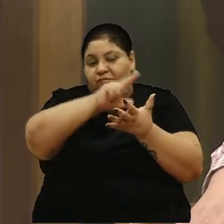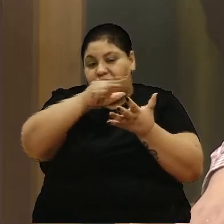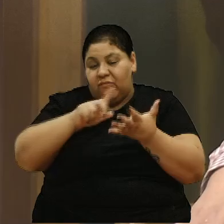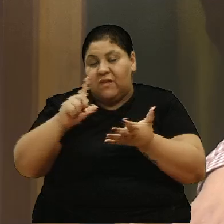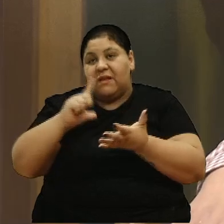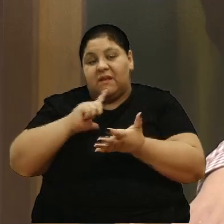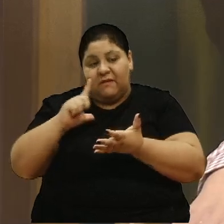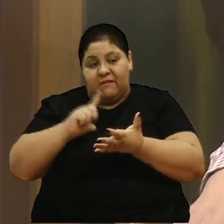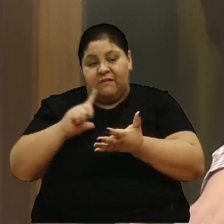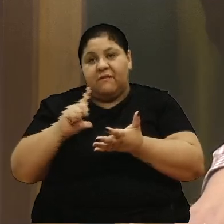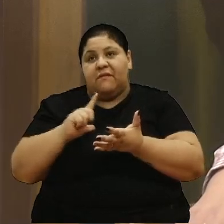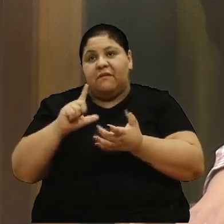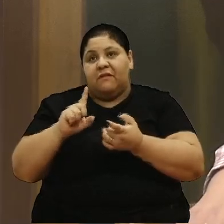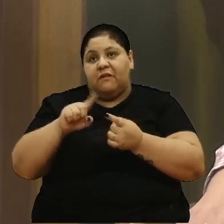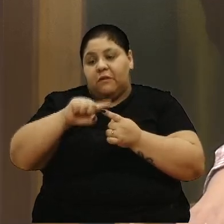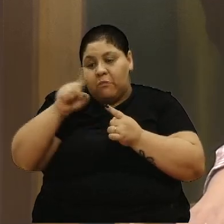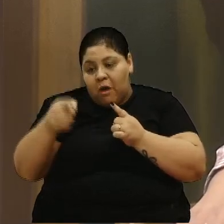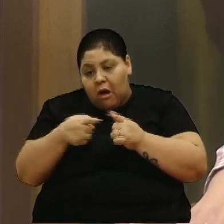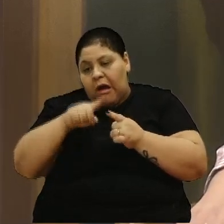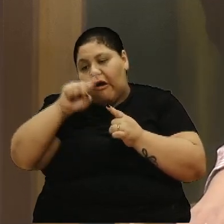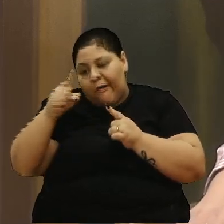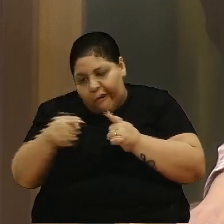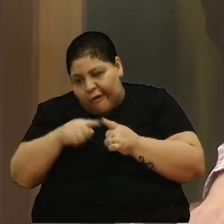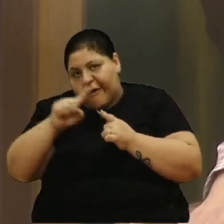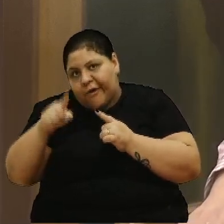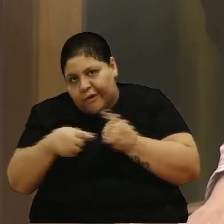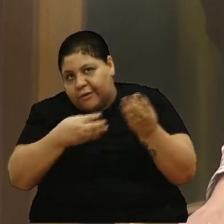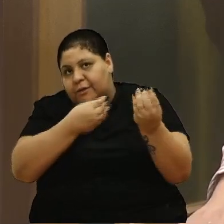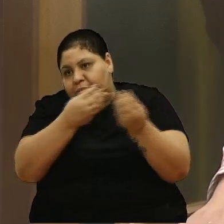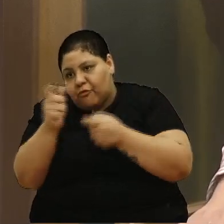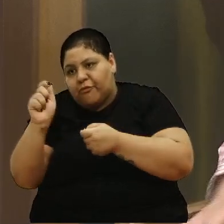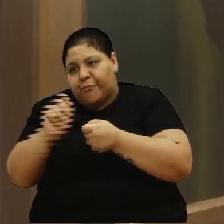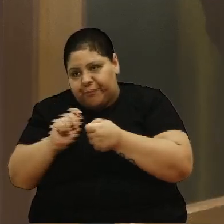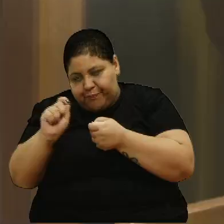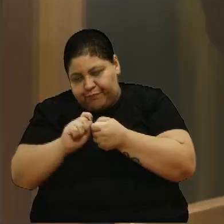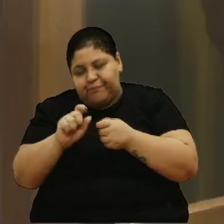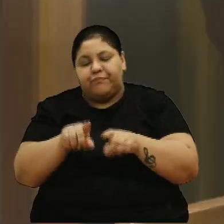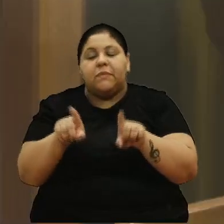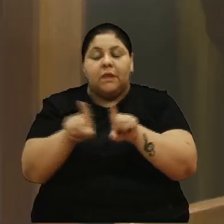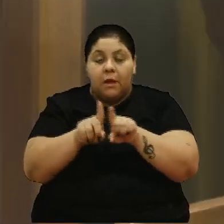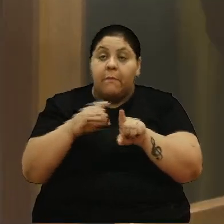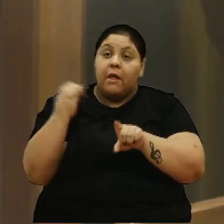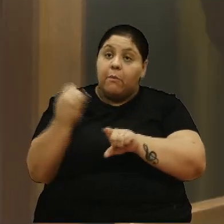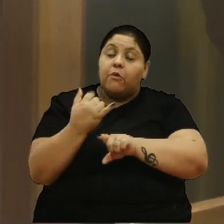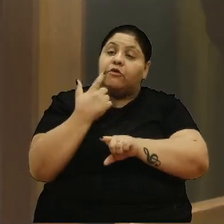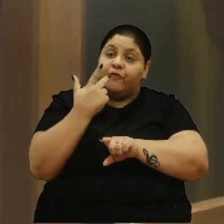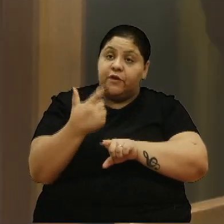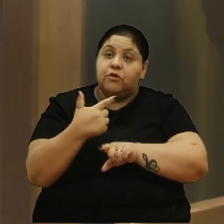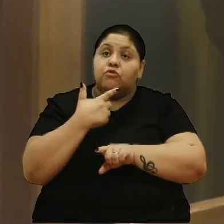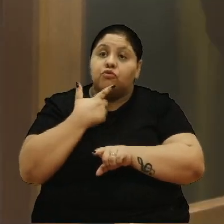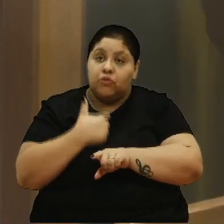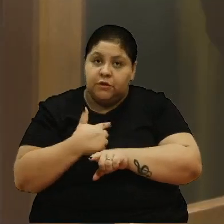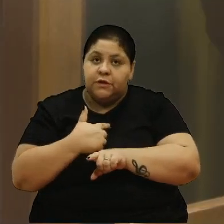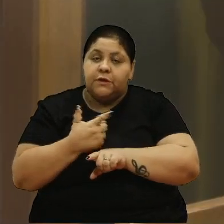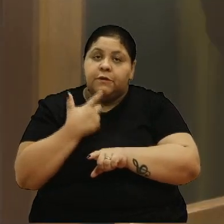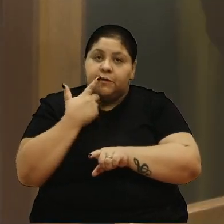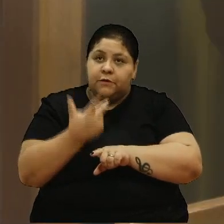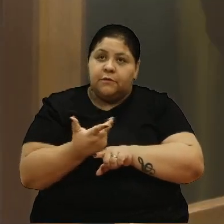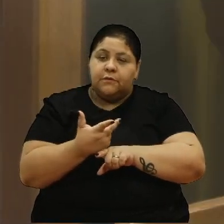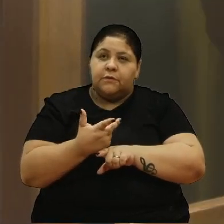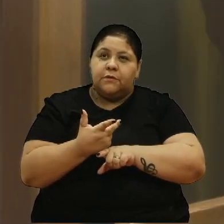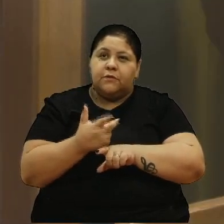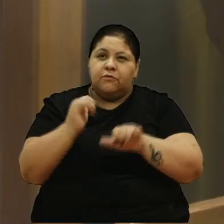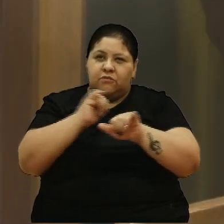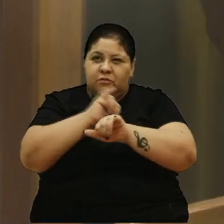vamos ter uma roda a se girar e muita coisa a ser feita. Um outro ponto importante também, e eu gostaria de dar destaque aqui, foi matéria de